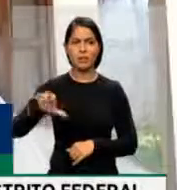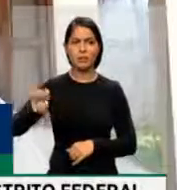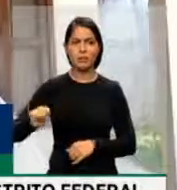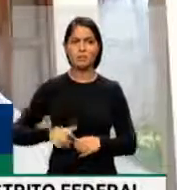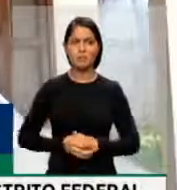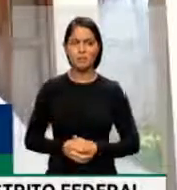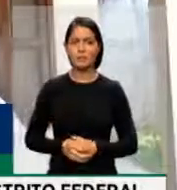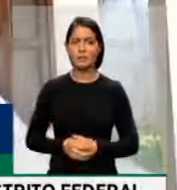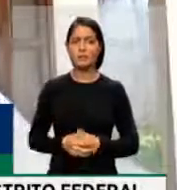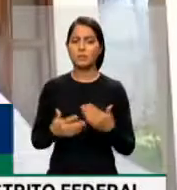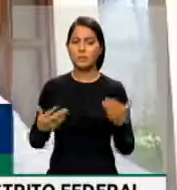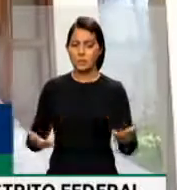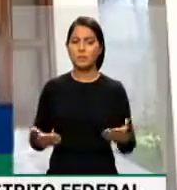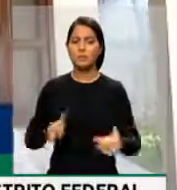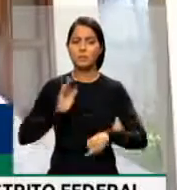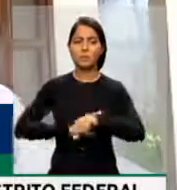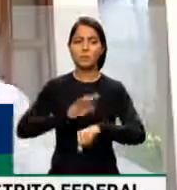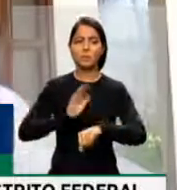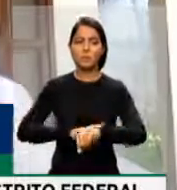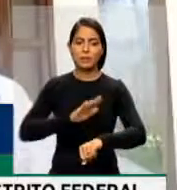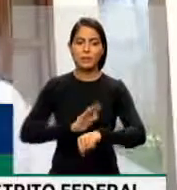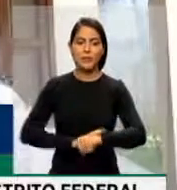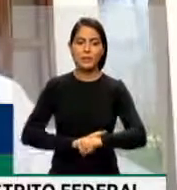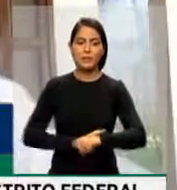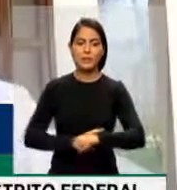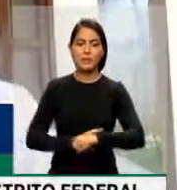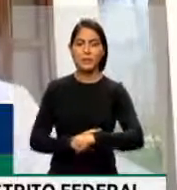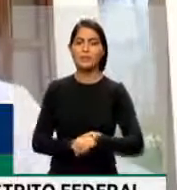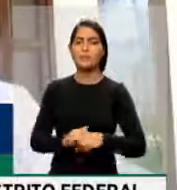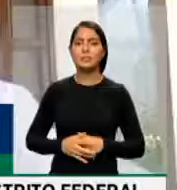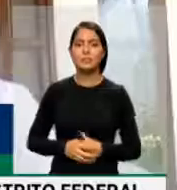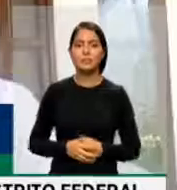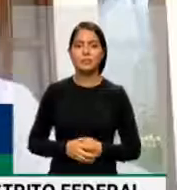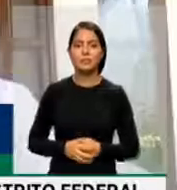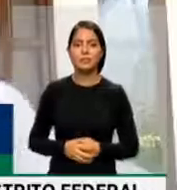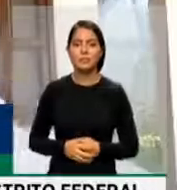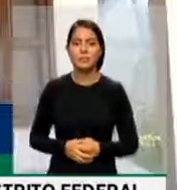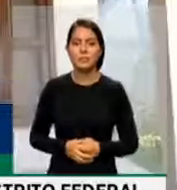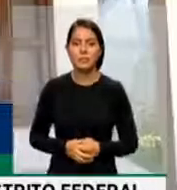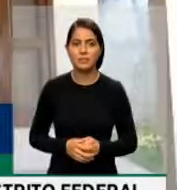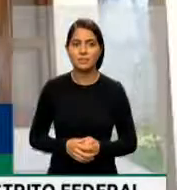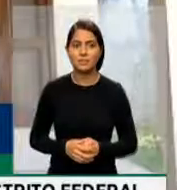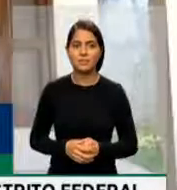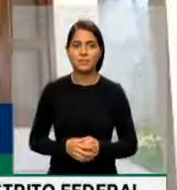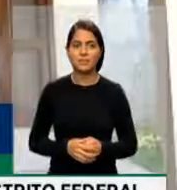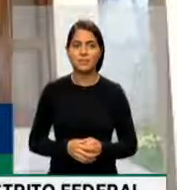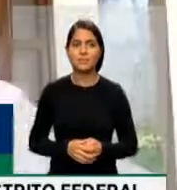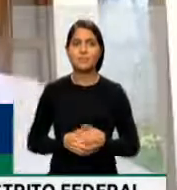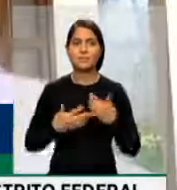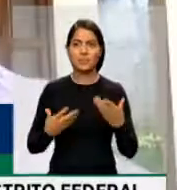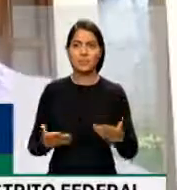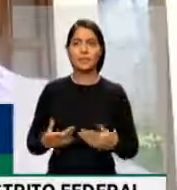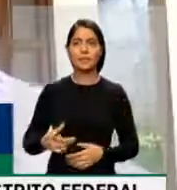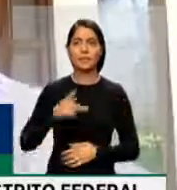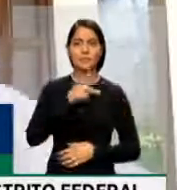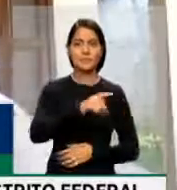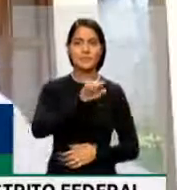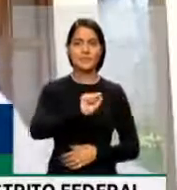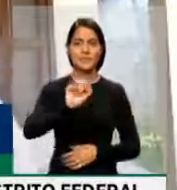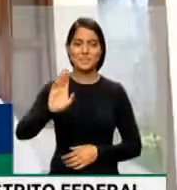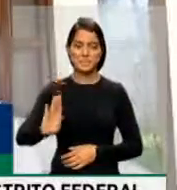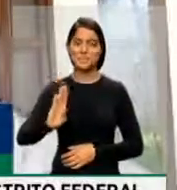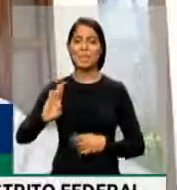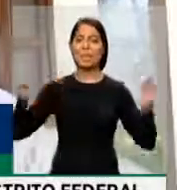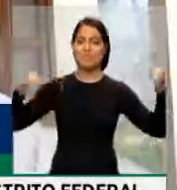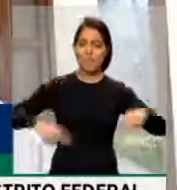vamos entrar em pouco tempo, em breve, dizendo que o PSB é contra o POP, o PSB é contra isso, contra aquilo.